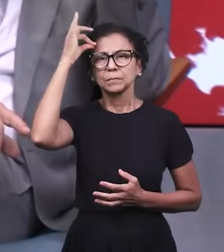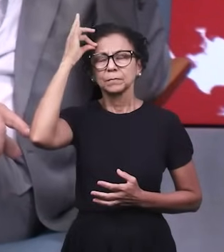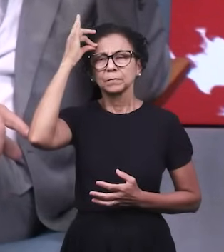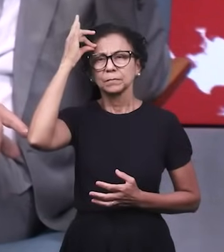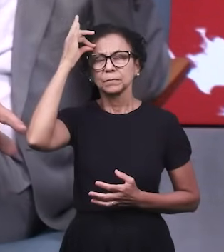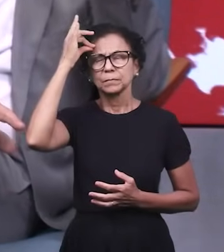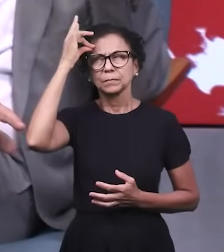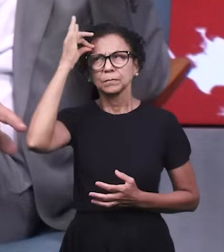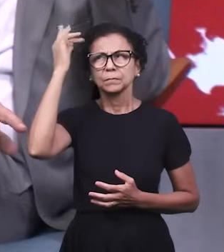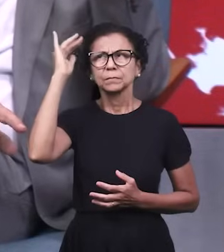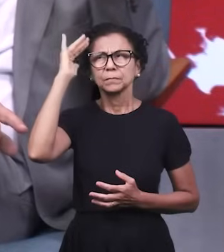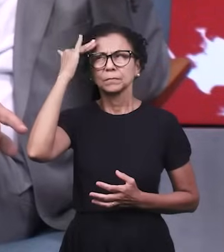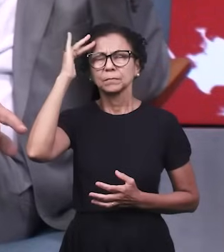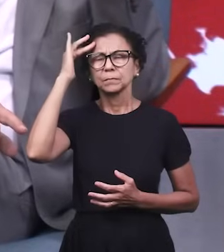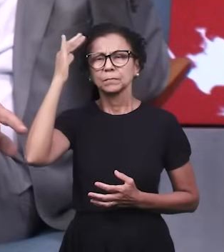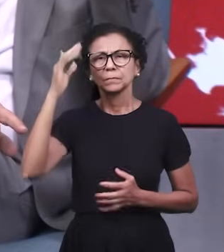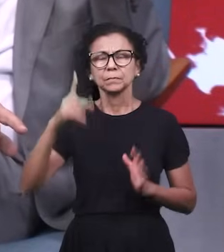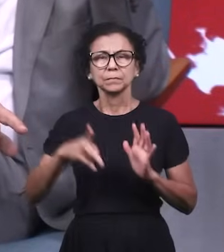falou em línguas?